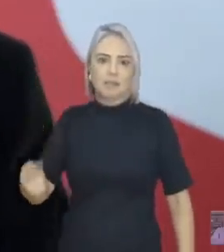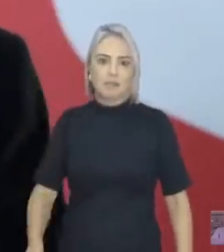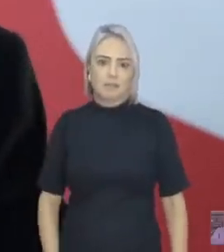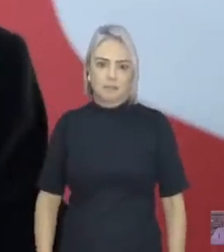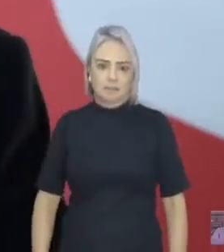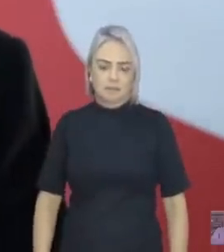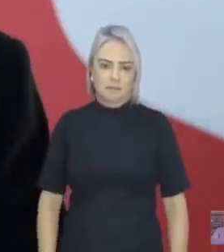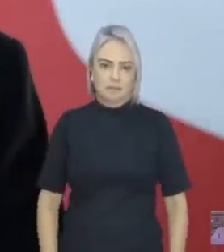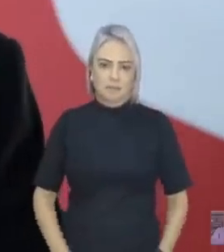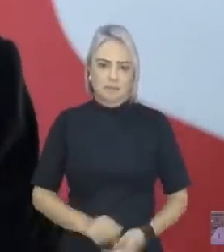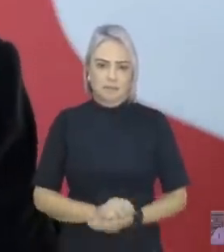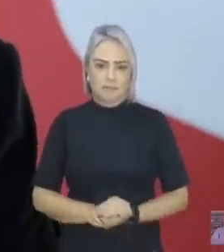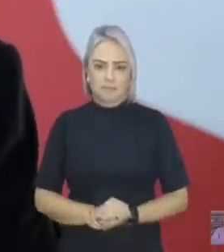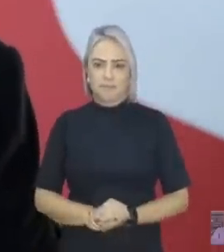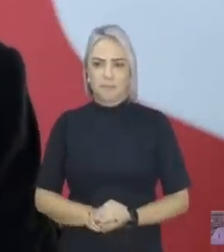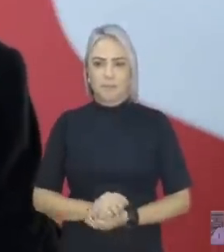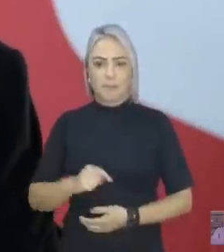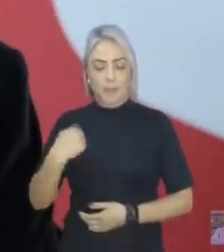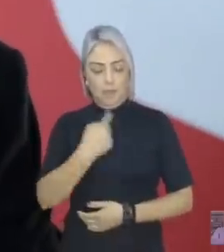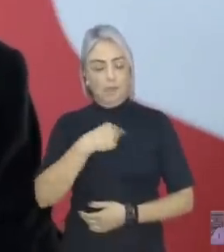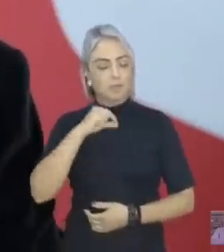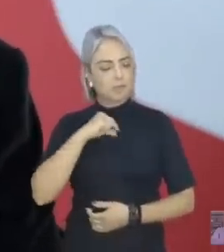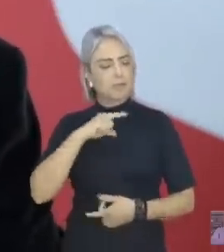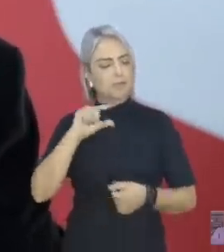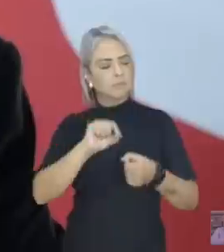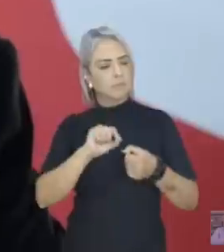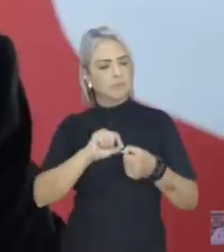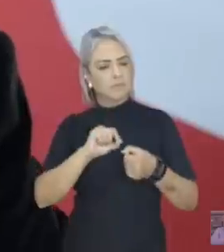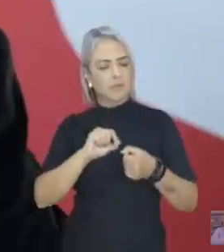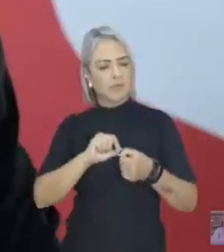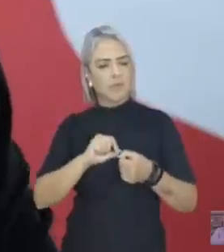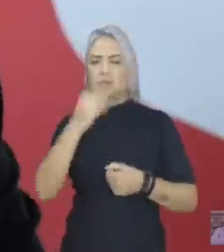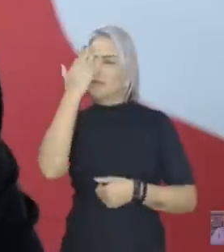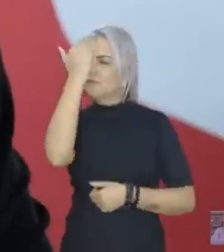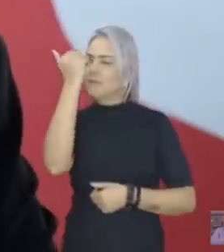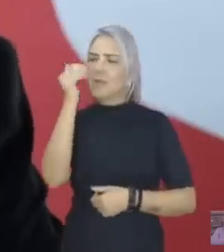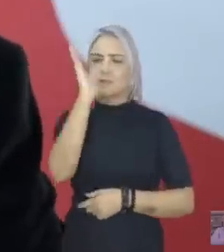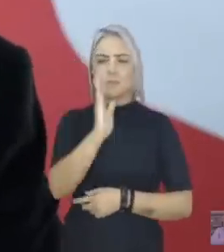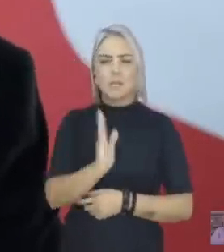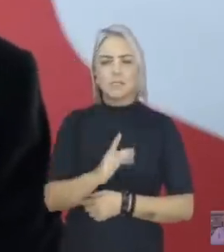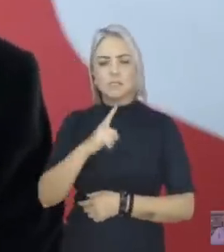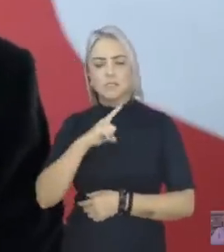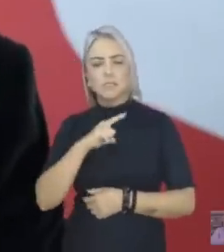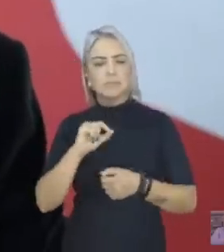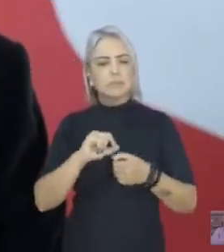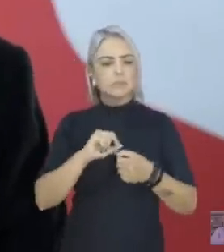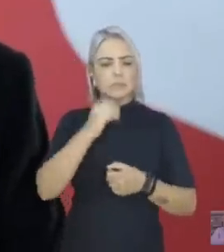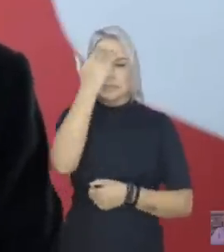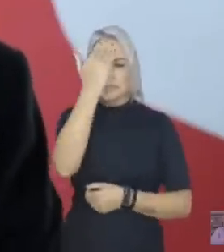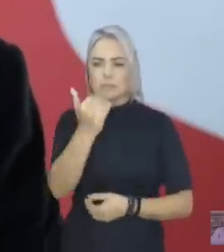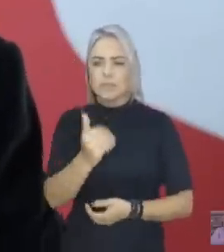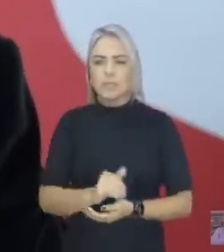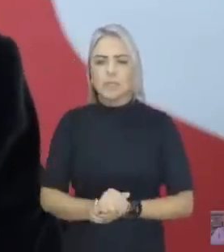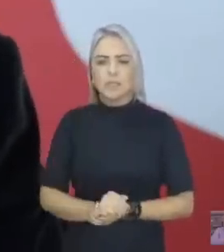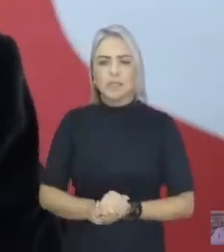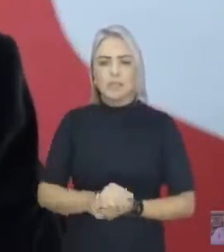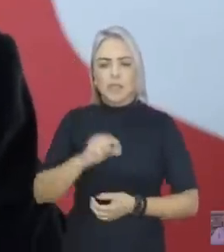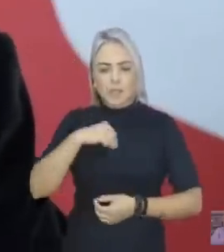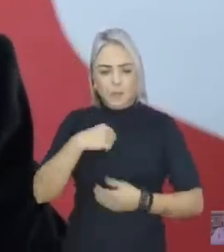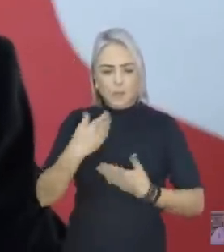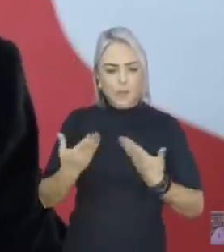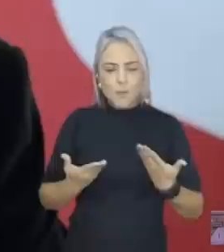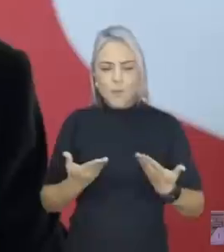Nós temos feito. Nessa viagem nossa, eu tenho feito muitas plenárias com artistas,